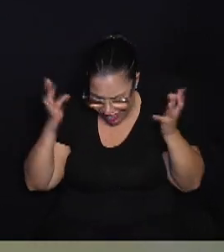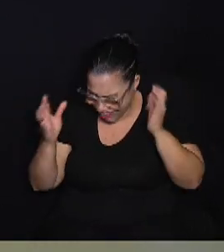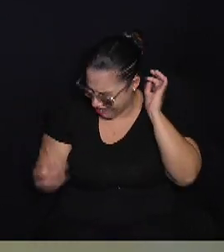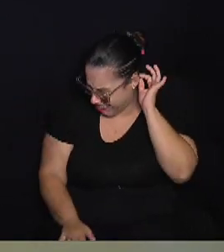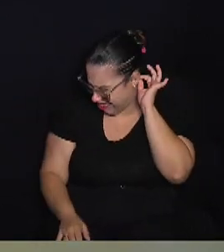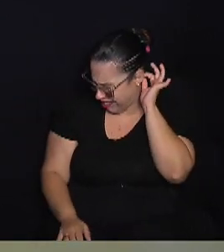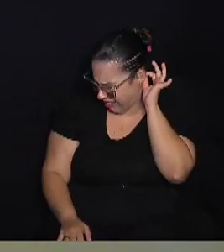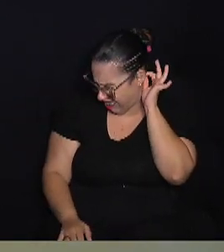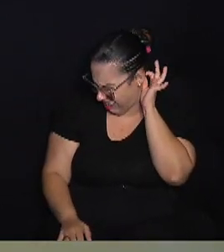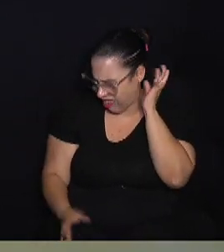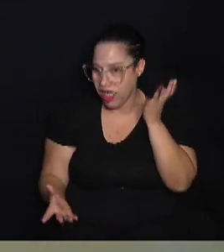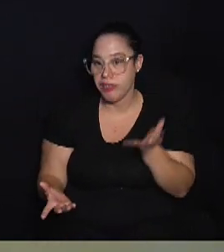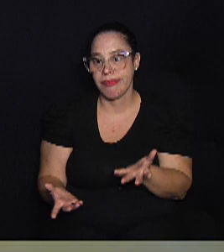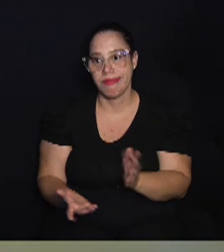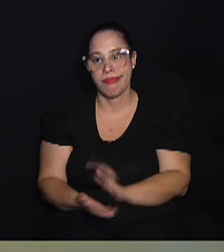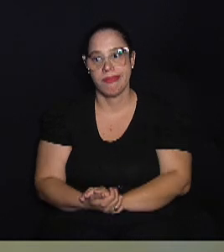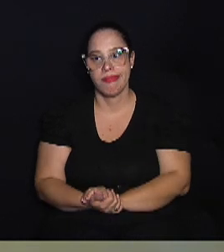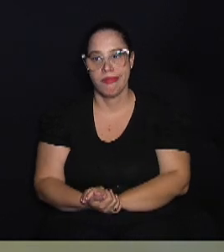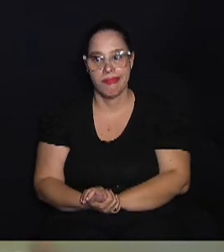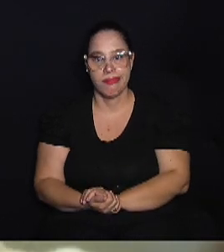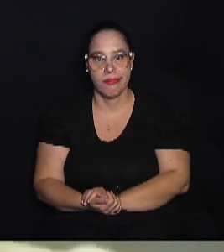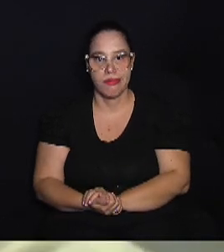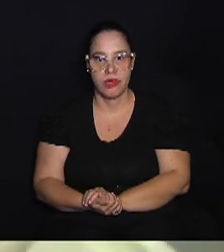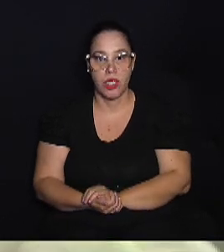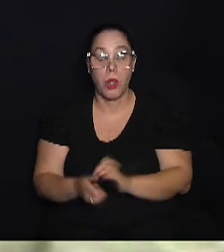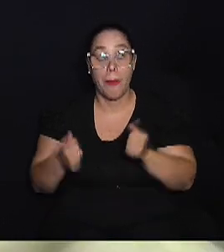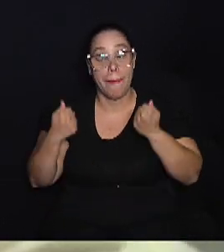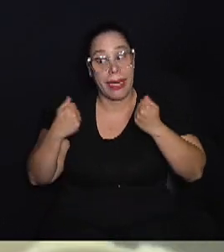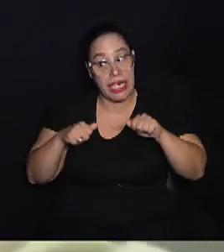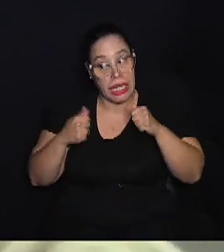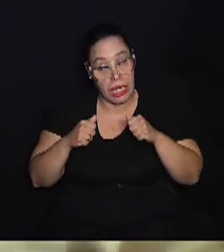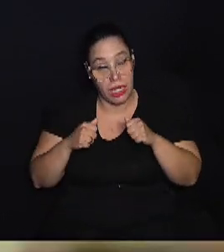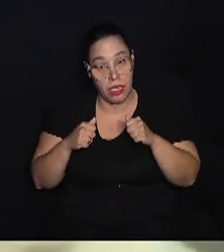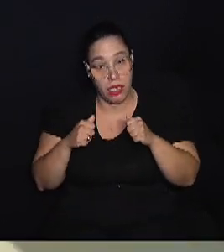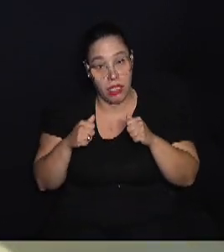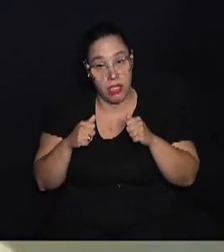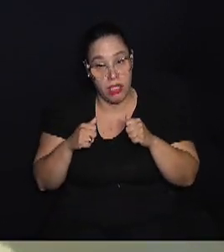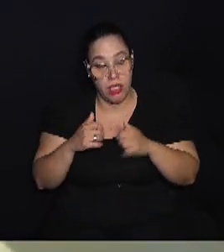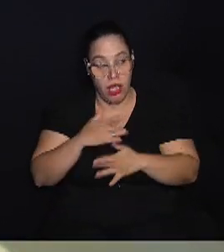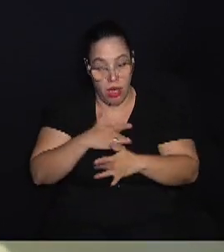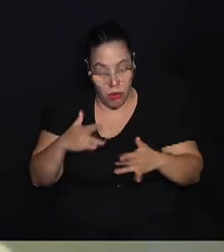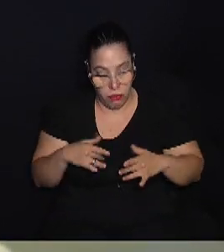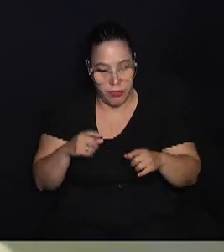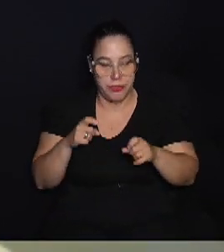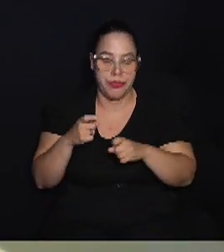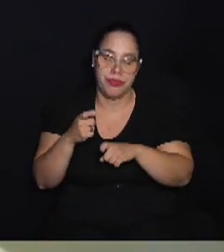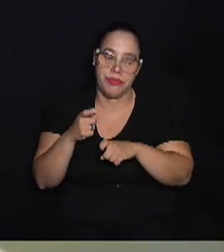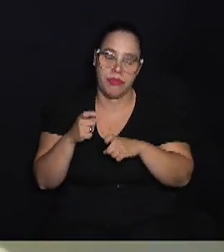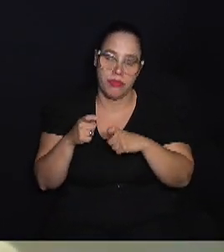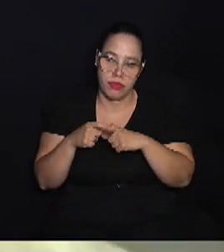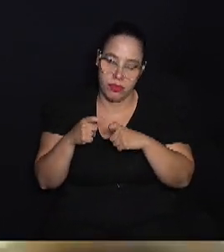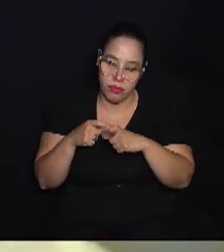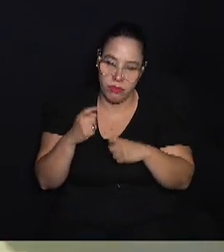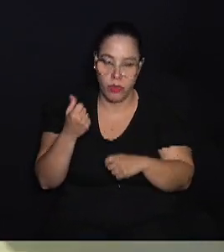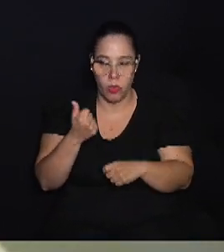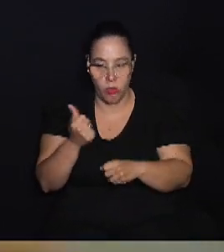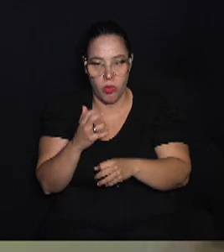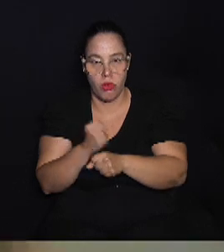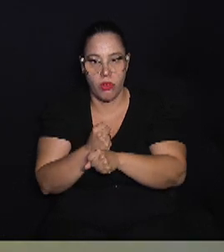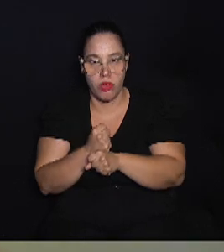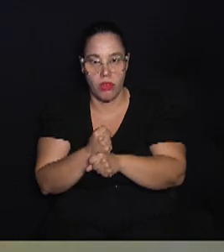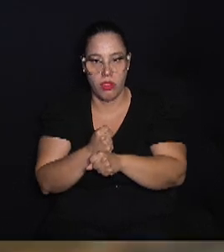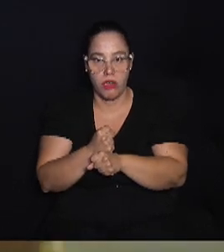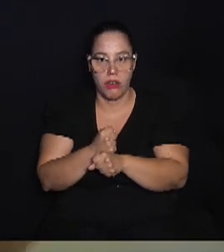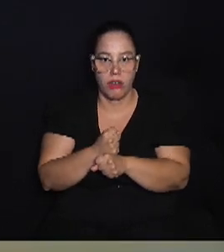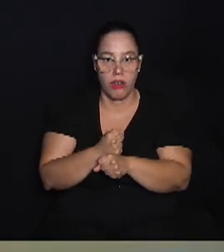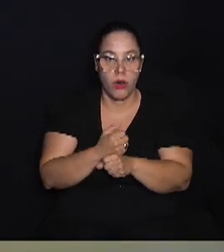né? Então, é preciso que a gente tenha hábitos saudáveis, procure um médico pelo menos uma vez por ano, para que ele